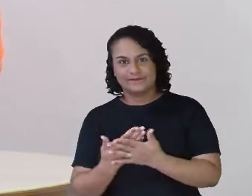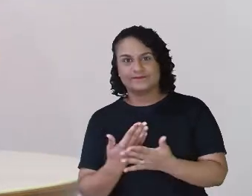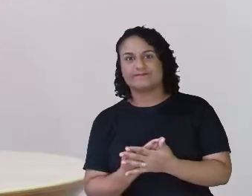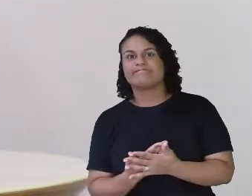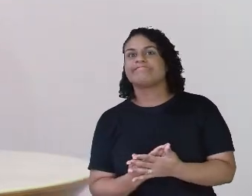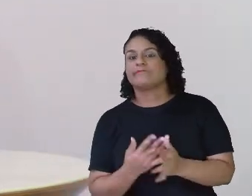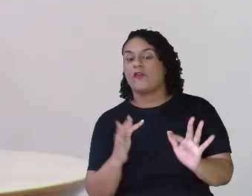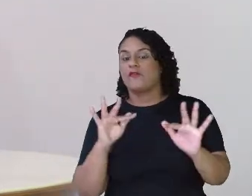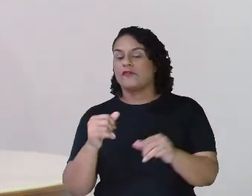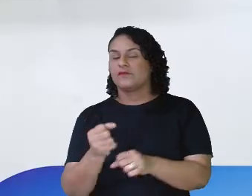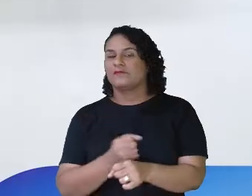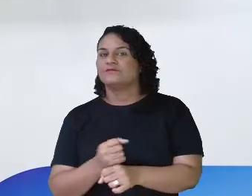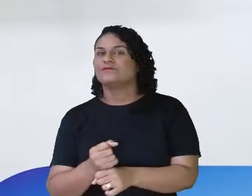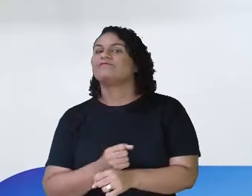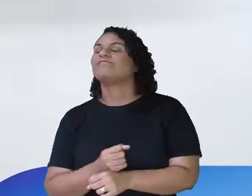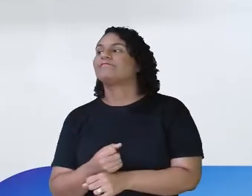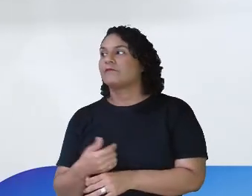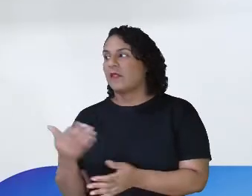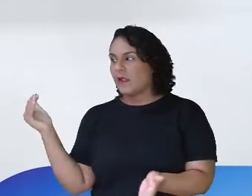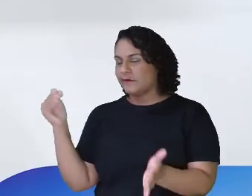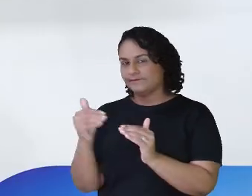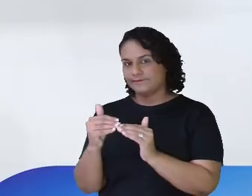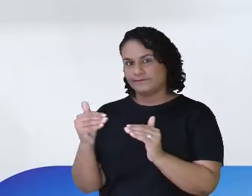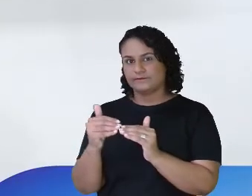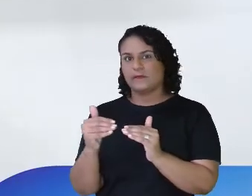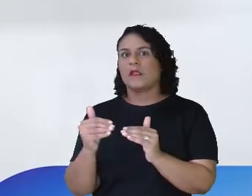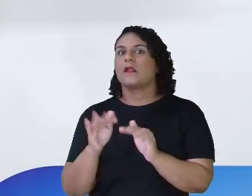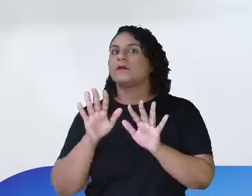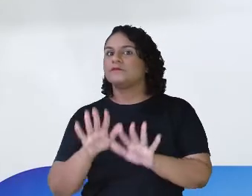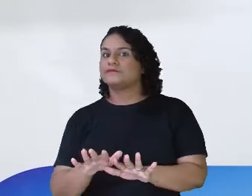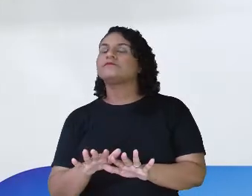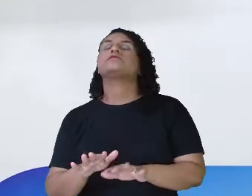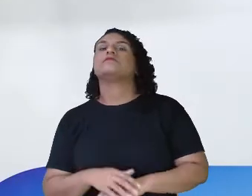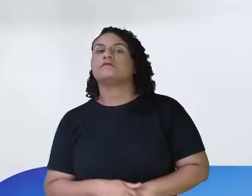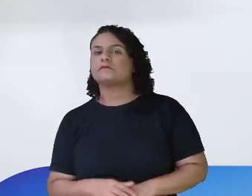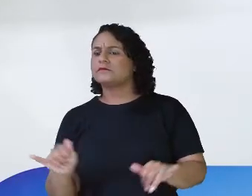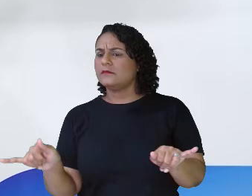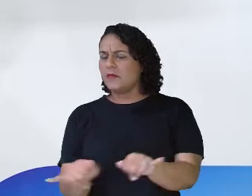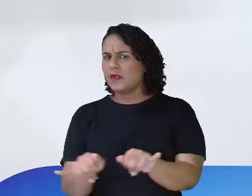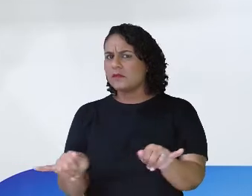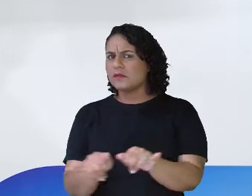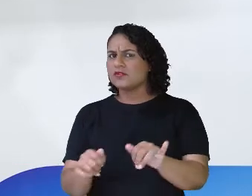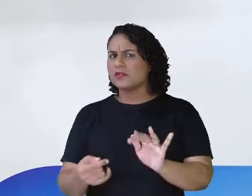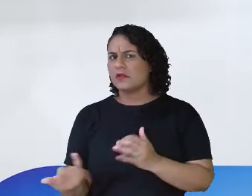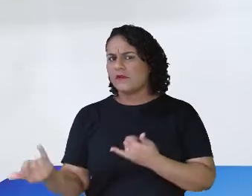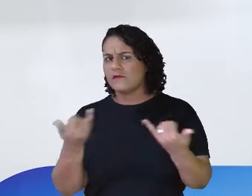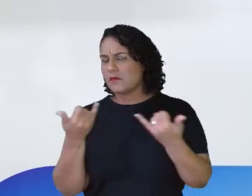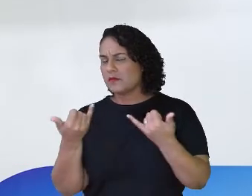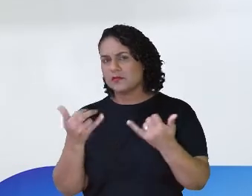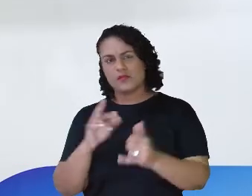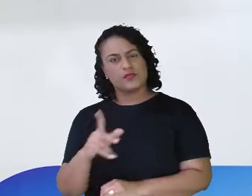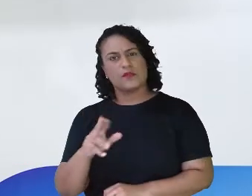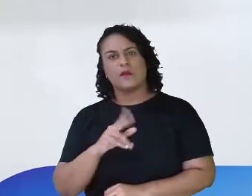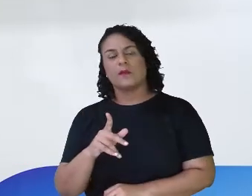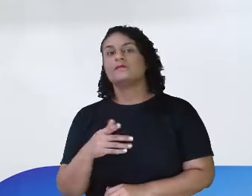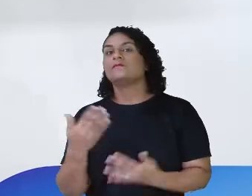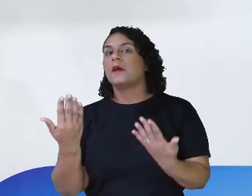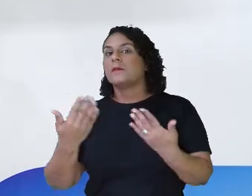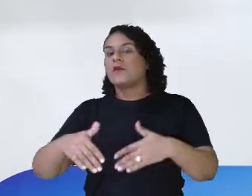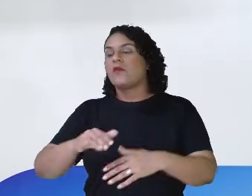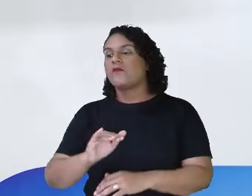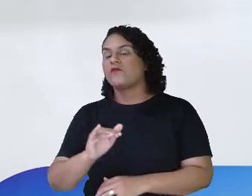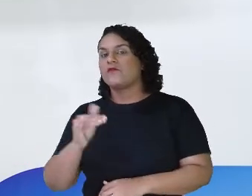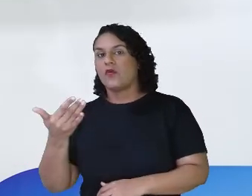É exatamente isso, gente. Não é à toa que eu trago essas informações para vocês. As provas externas,